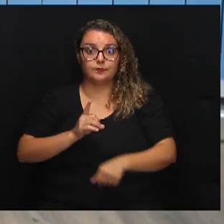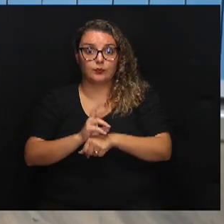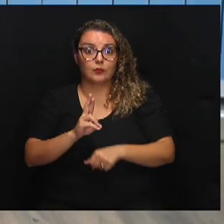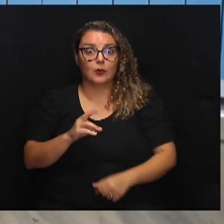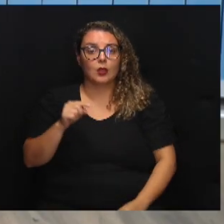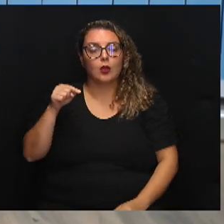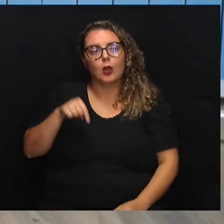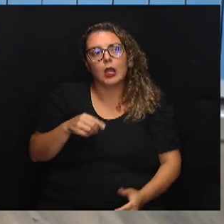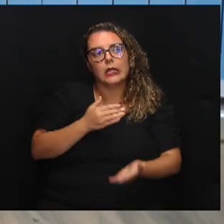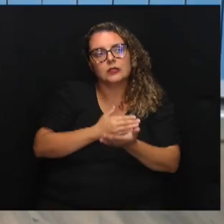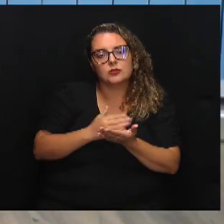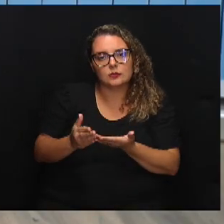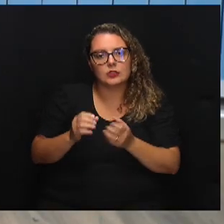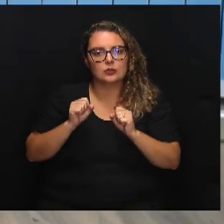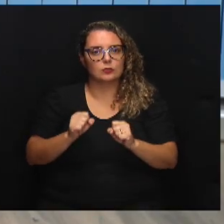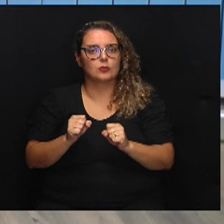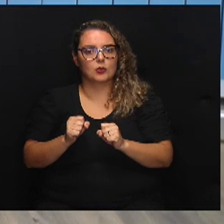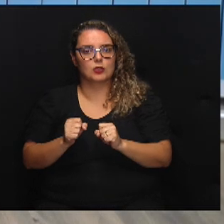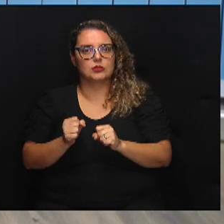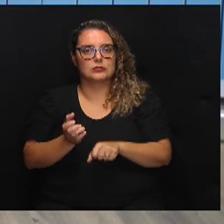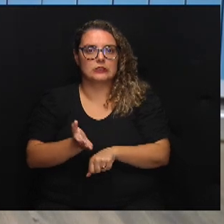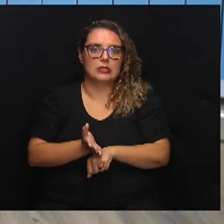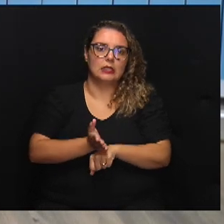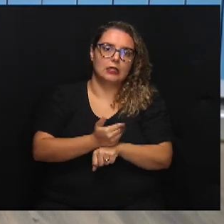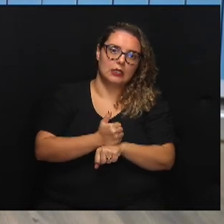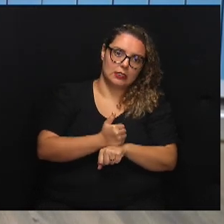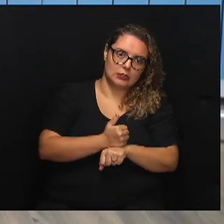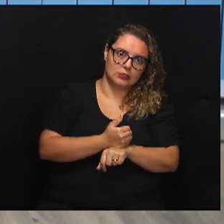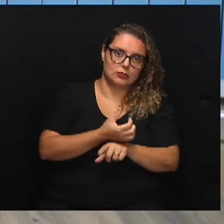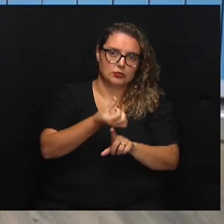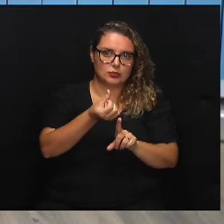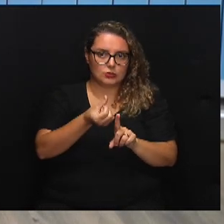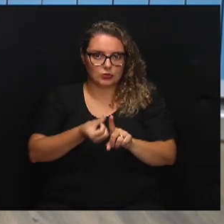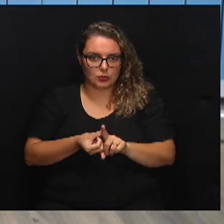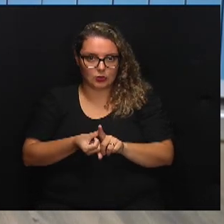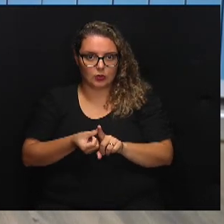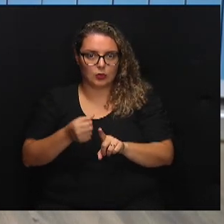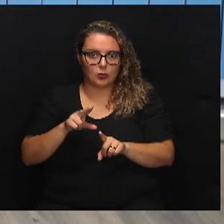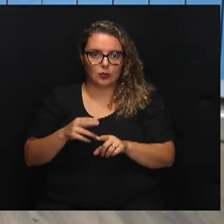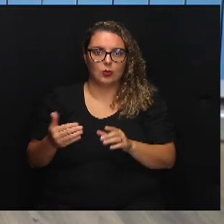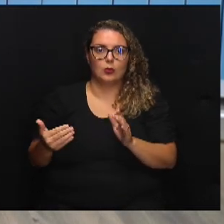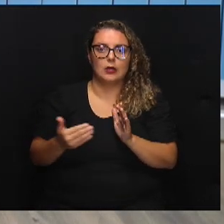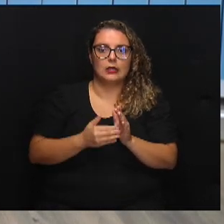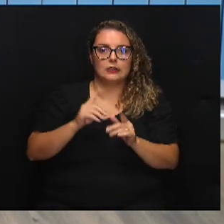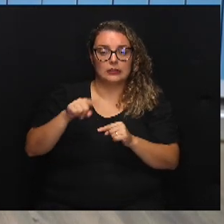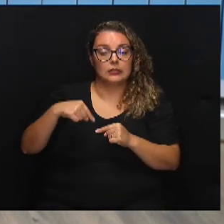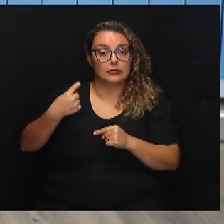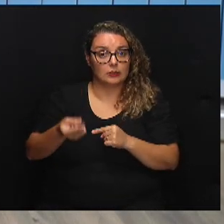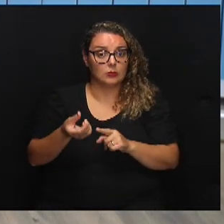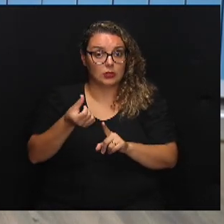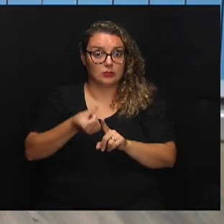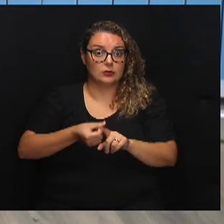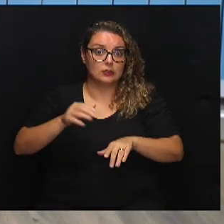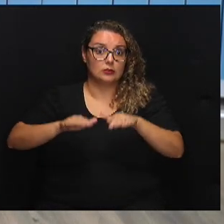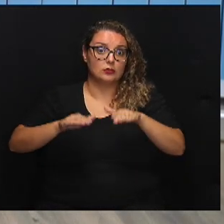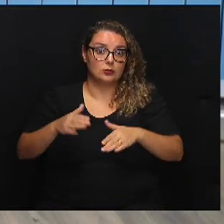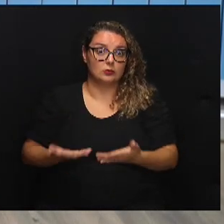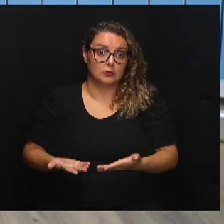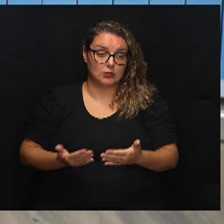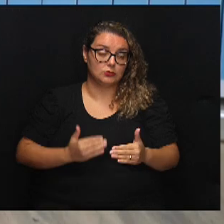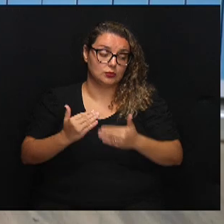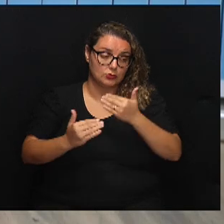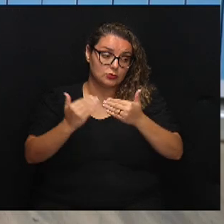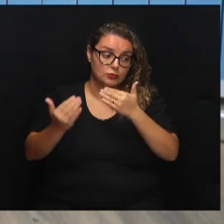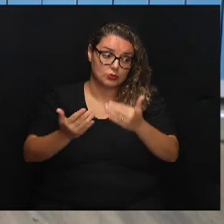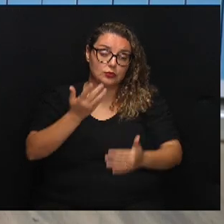introdução, ela pode começar antes dos 6 meses ou até depois, dependendo aí do desenvolvimento